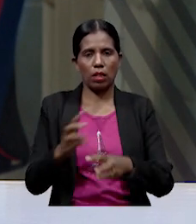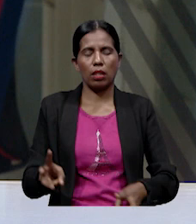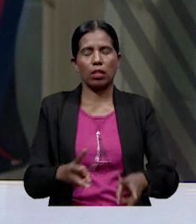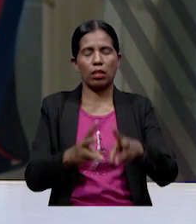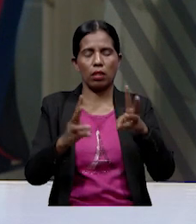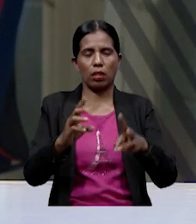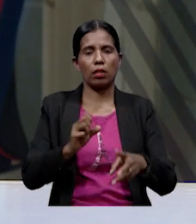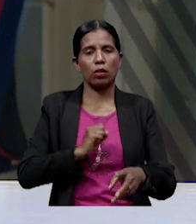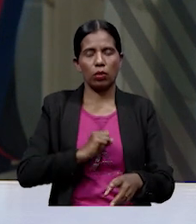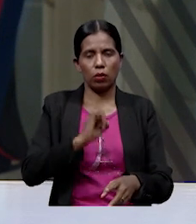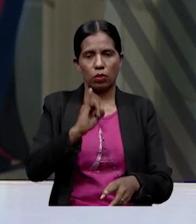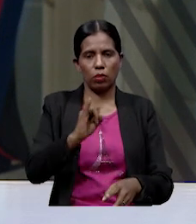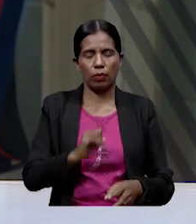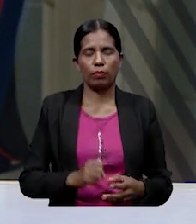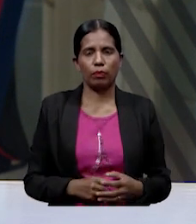liga Ibaussu.